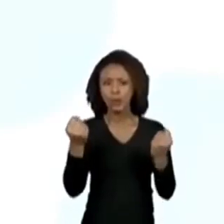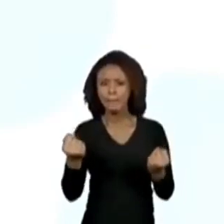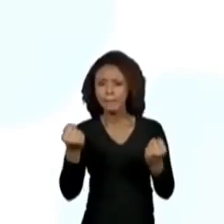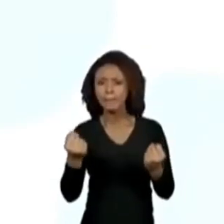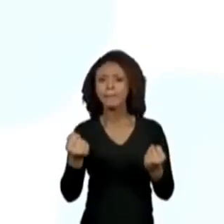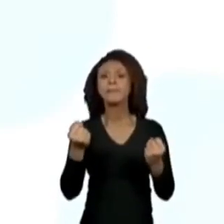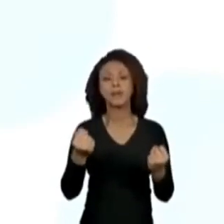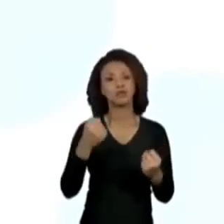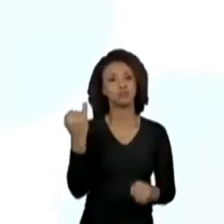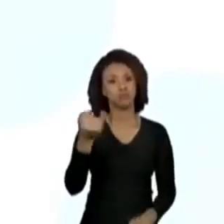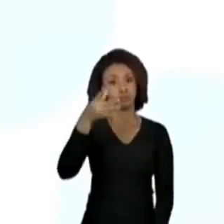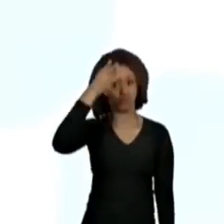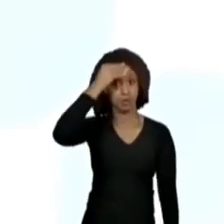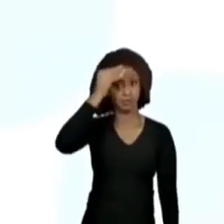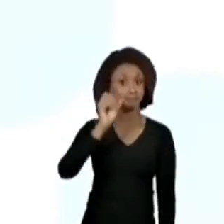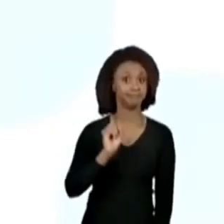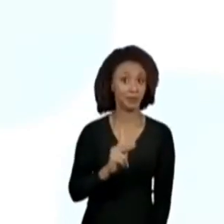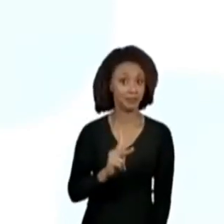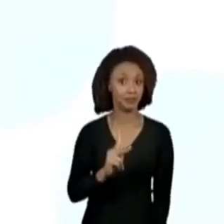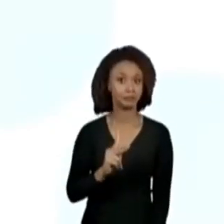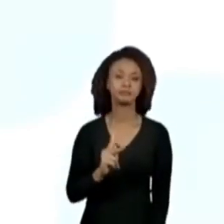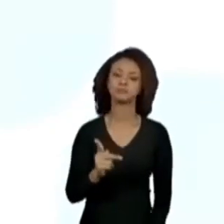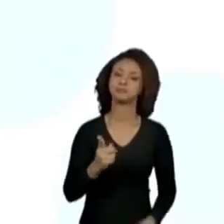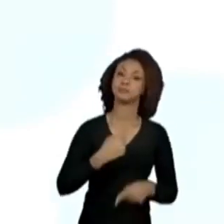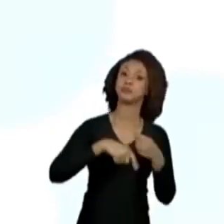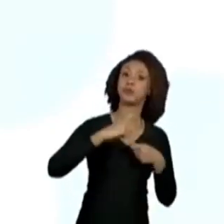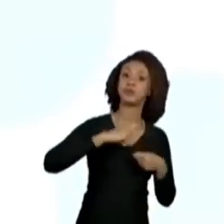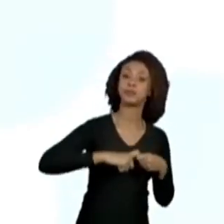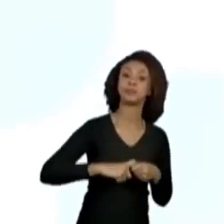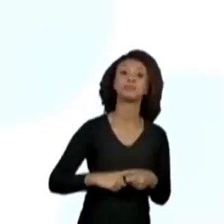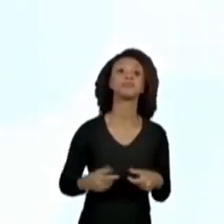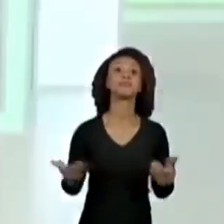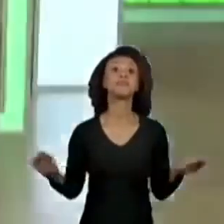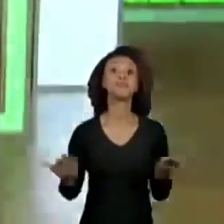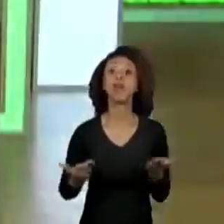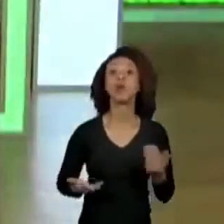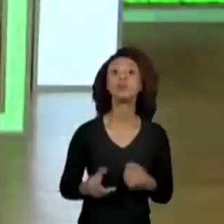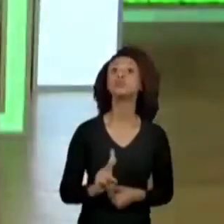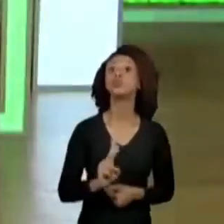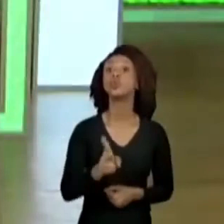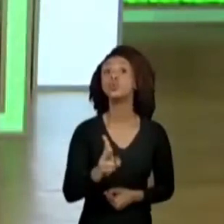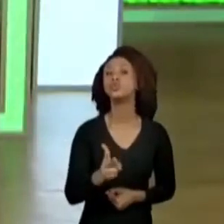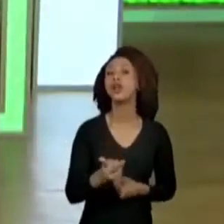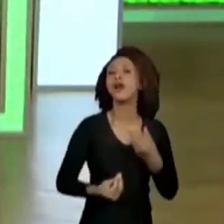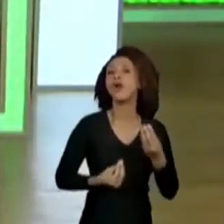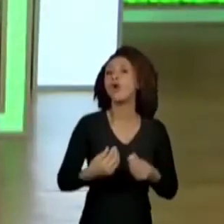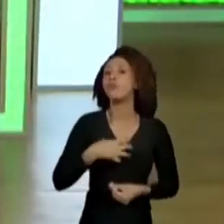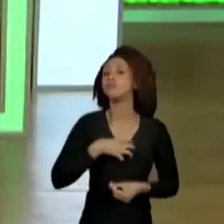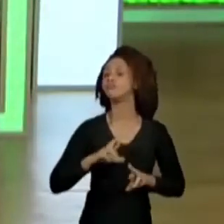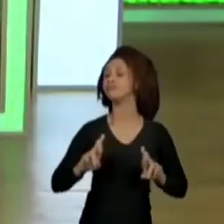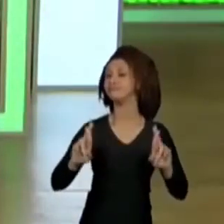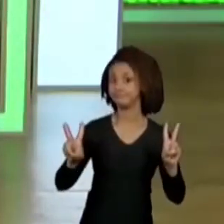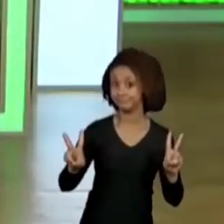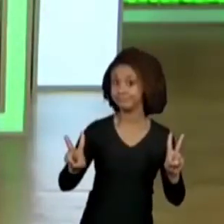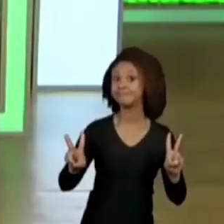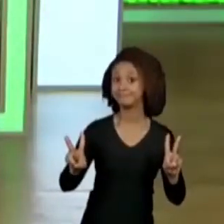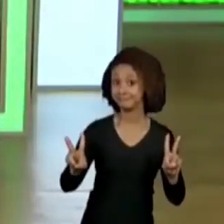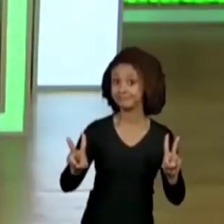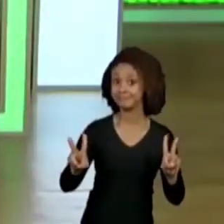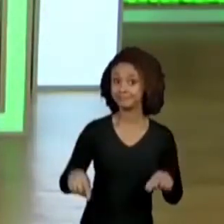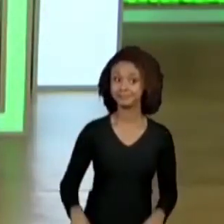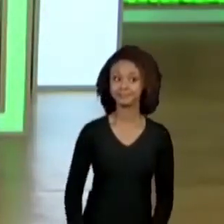cabeça, ok? Vou voltar aqui, porque a gente vai continuar, mas a gente vai continuar de um outro jeito, não é